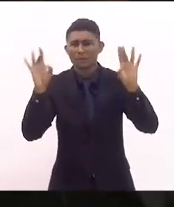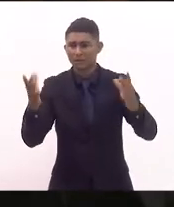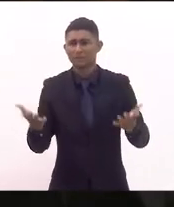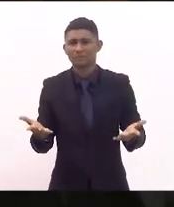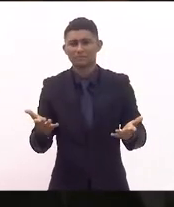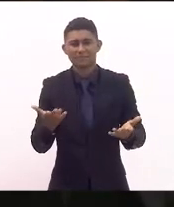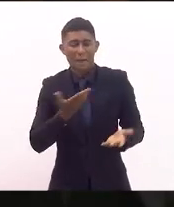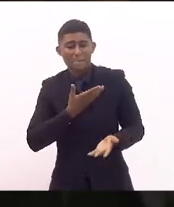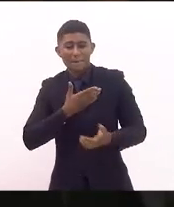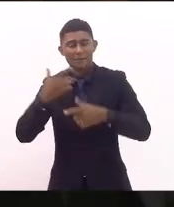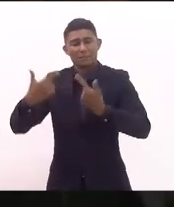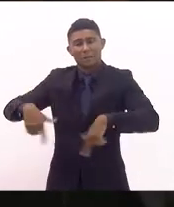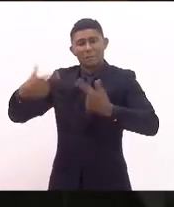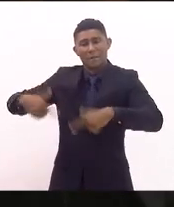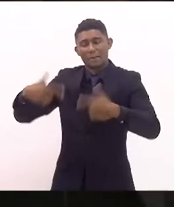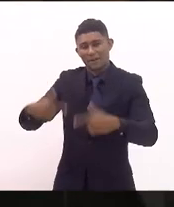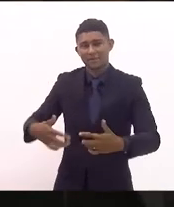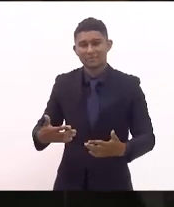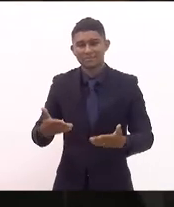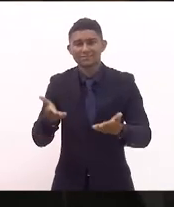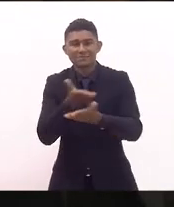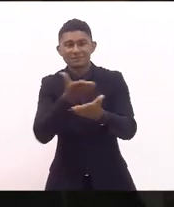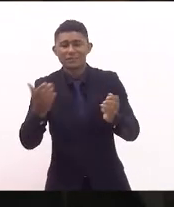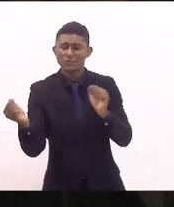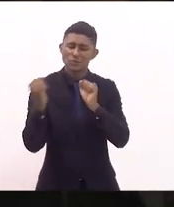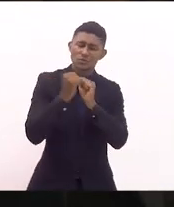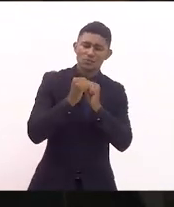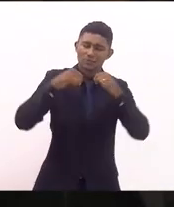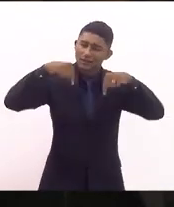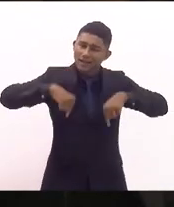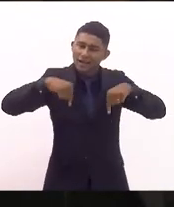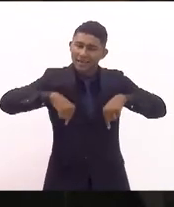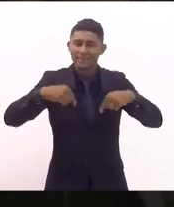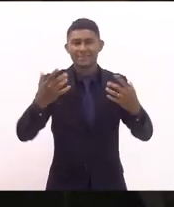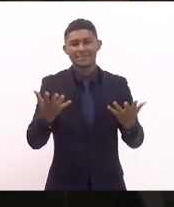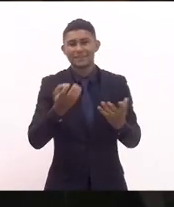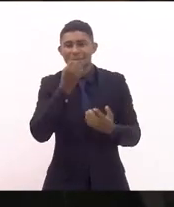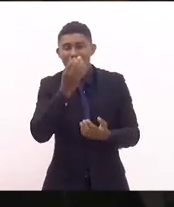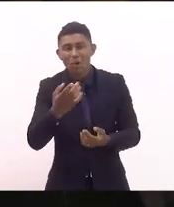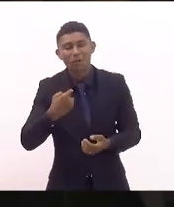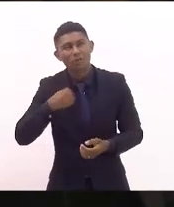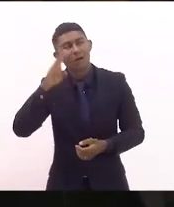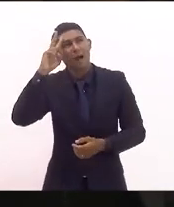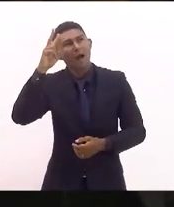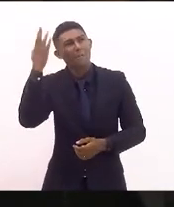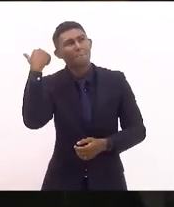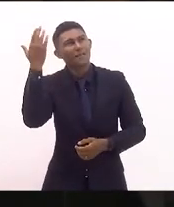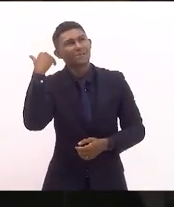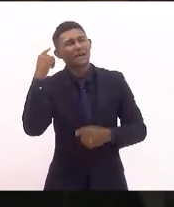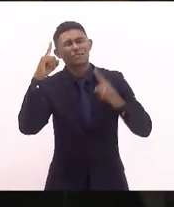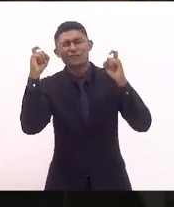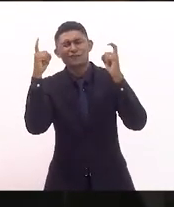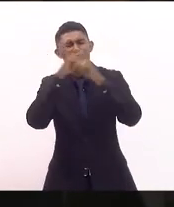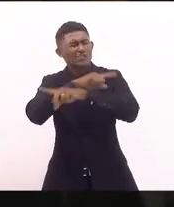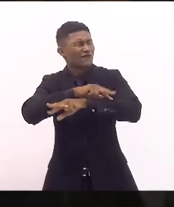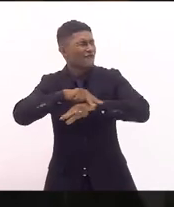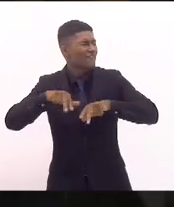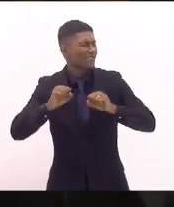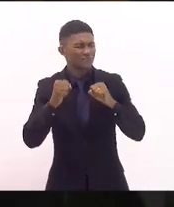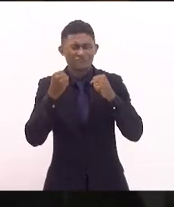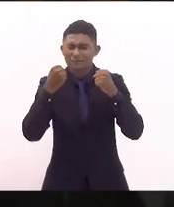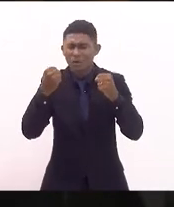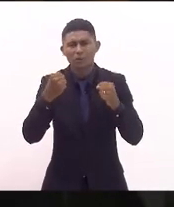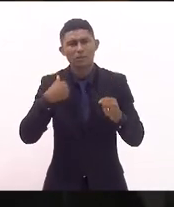de trabalho, por estarem comigo neste momento. Passo um filme de dificuldades, renúncias e